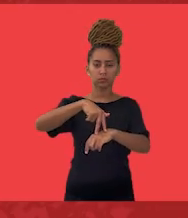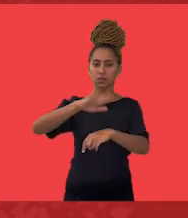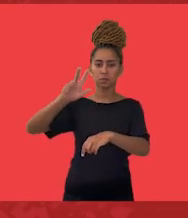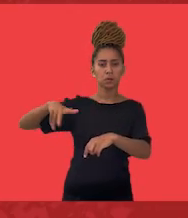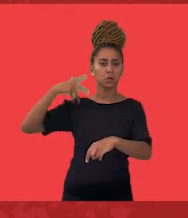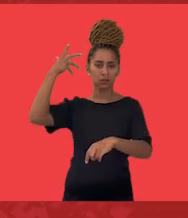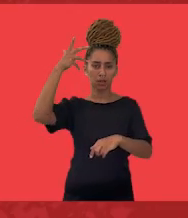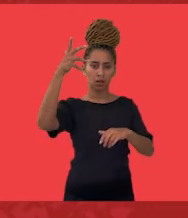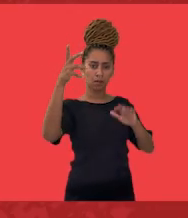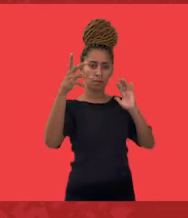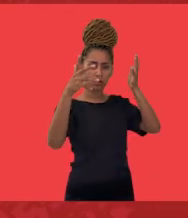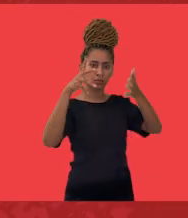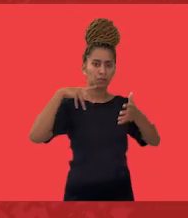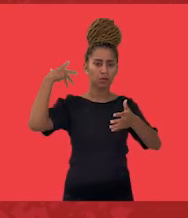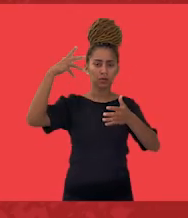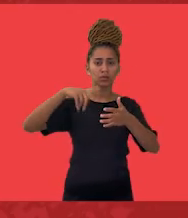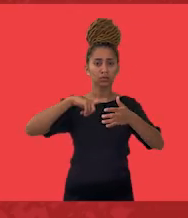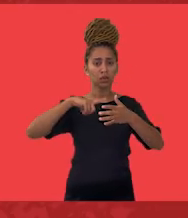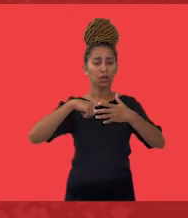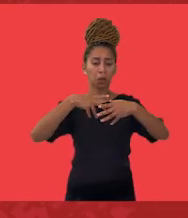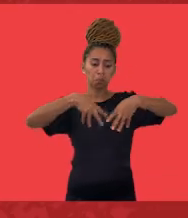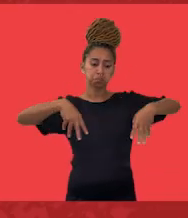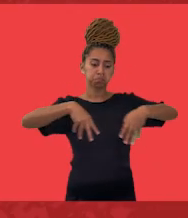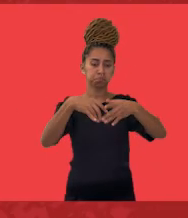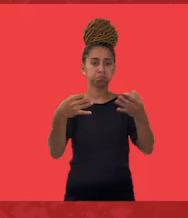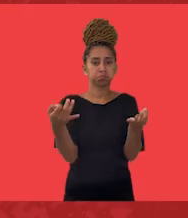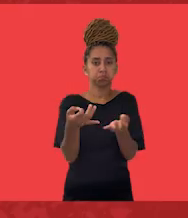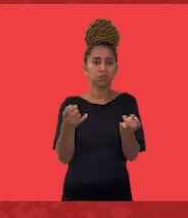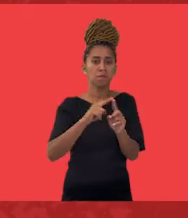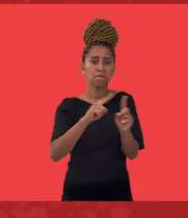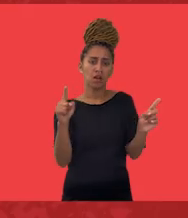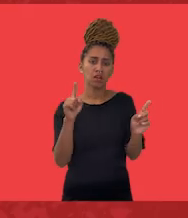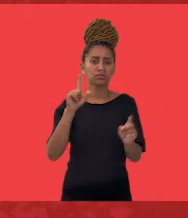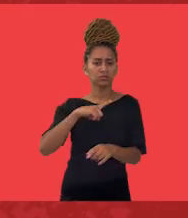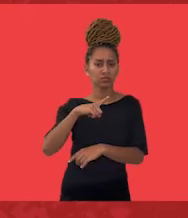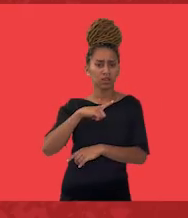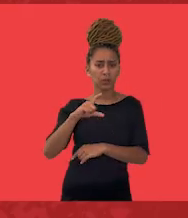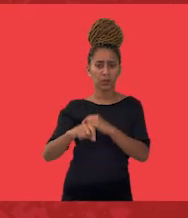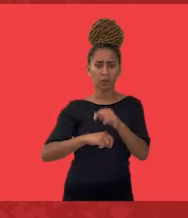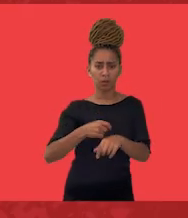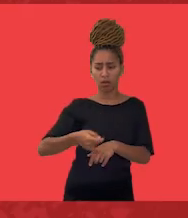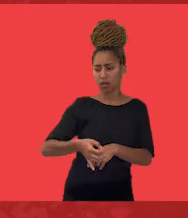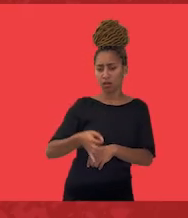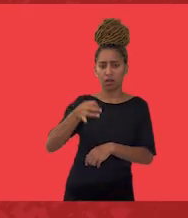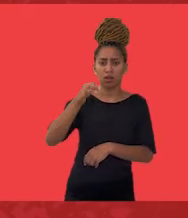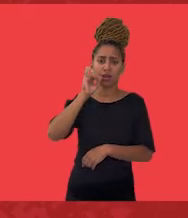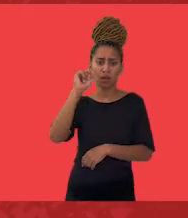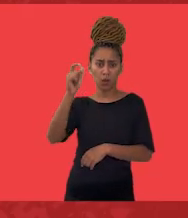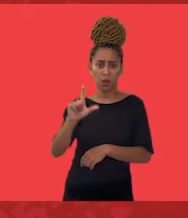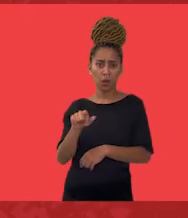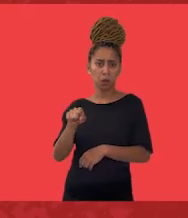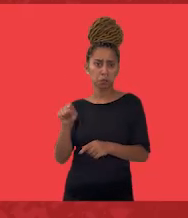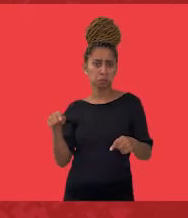queima o arroz, molha o tapete, está só em casa. Abandono.